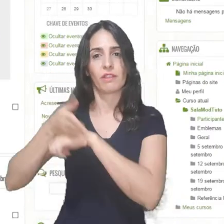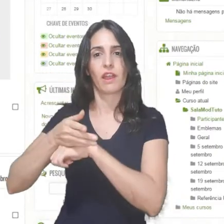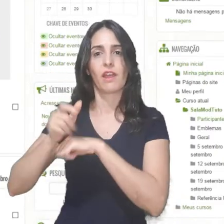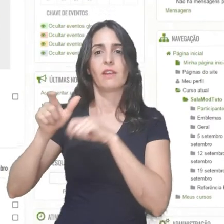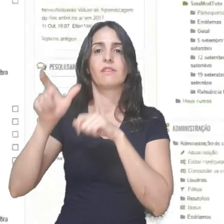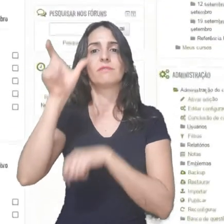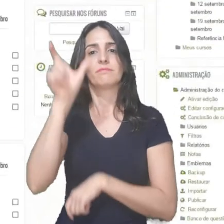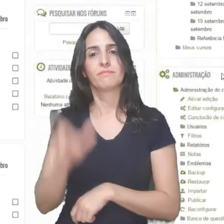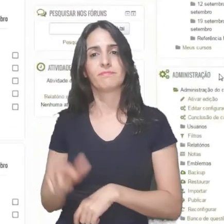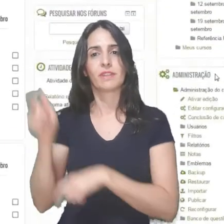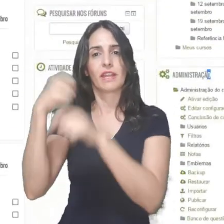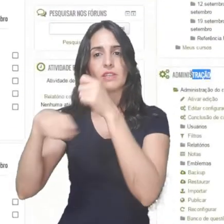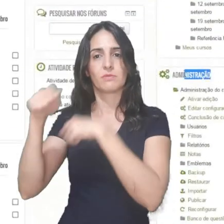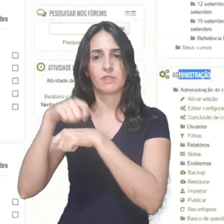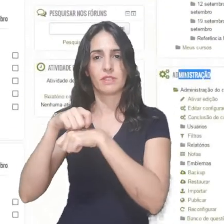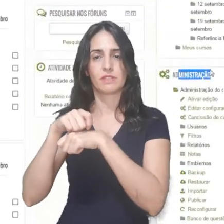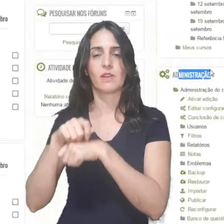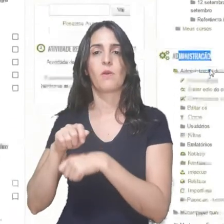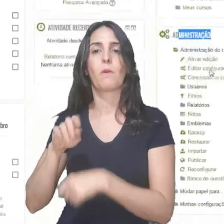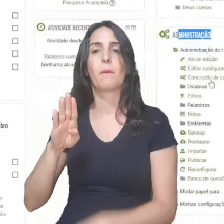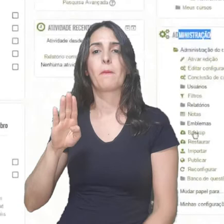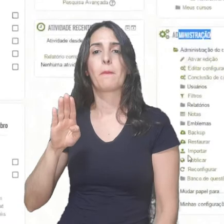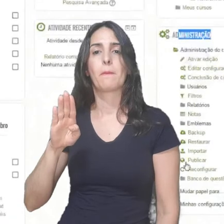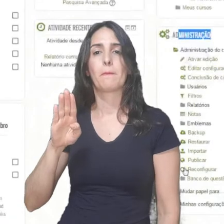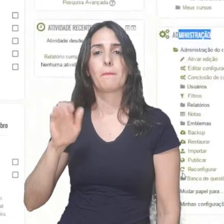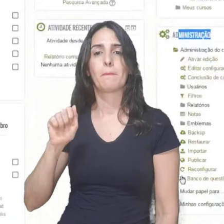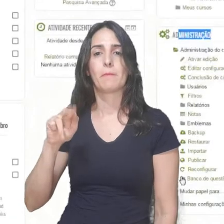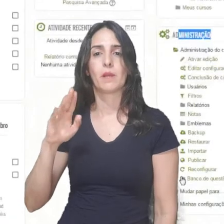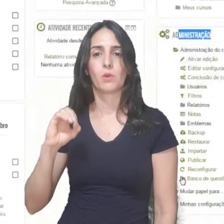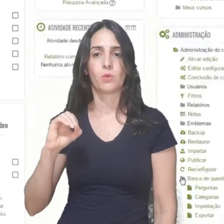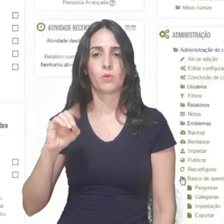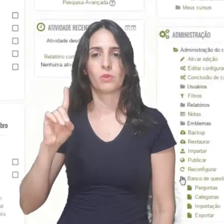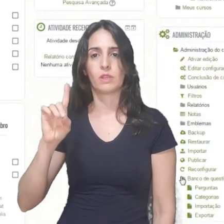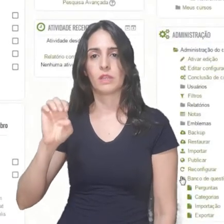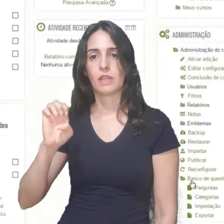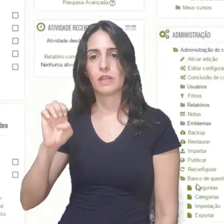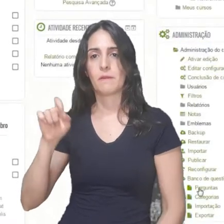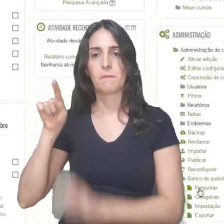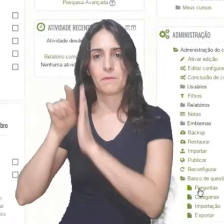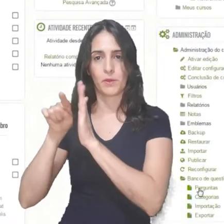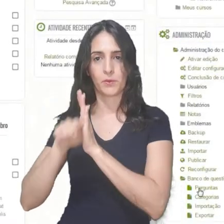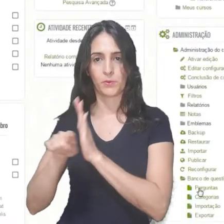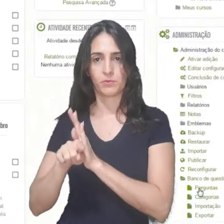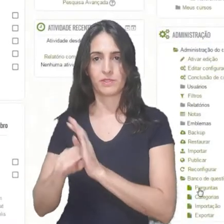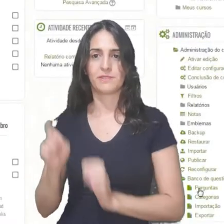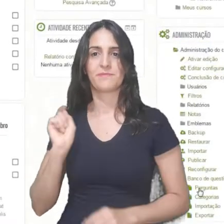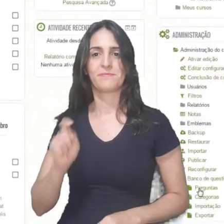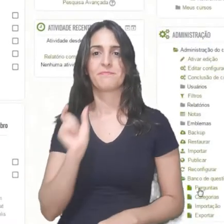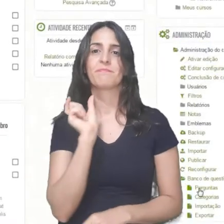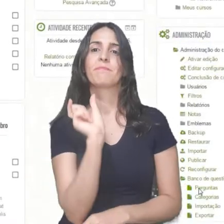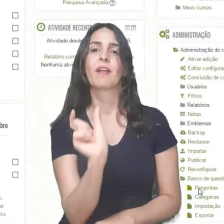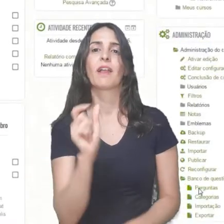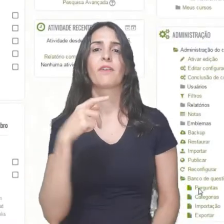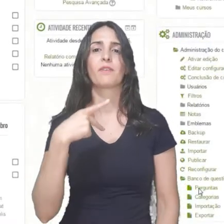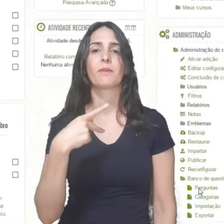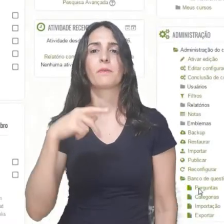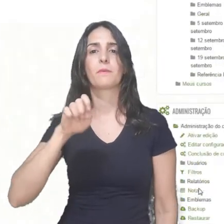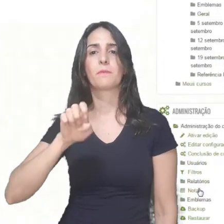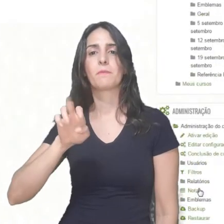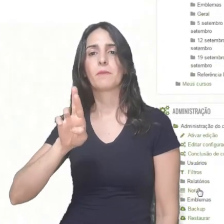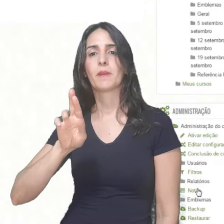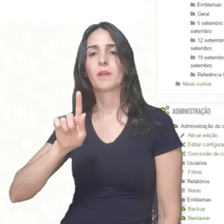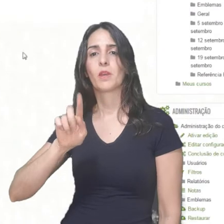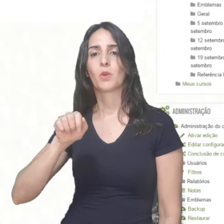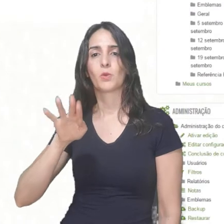lado direito. Administração. Vamos em banco de perguntas e clicar em perguntas.